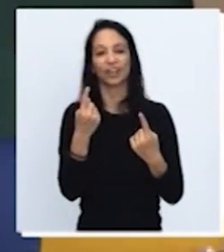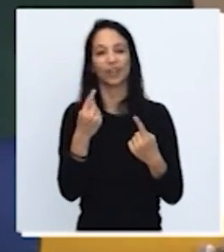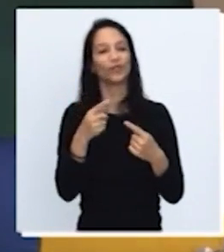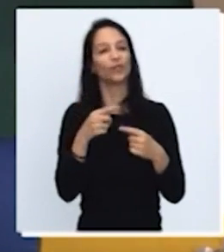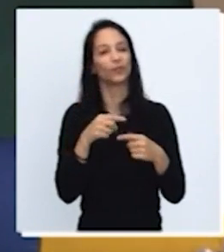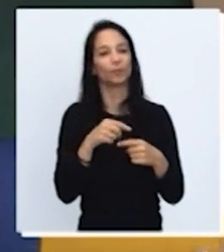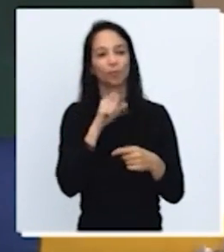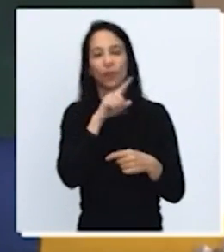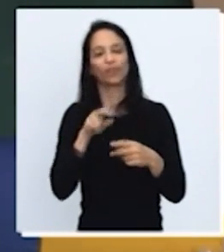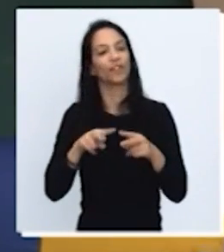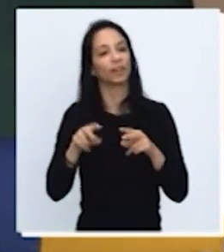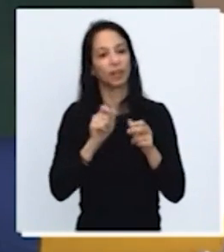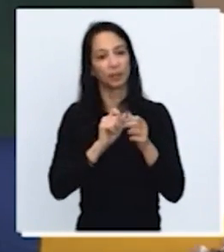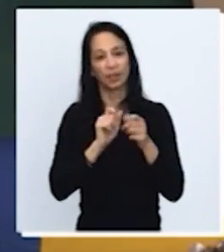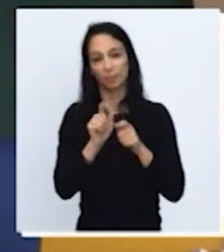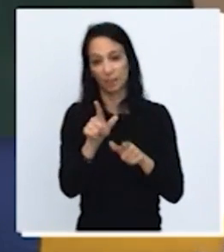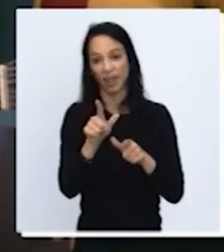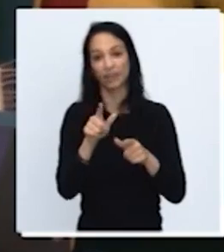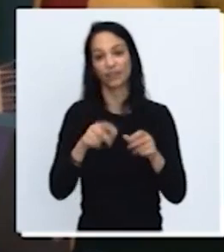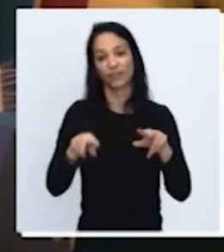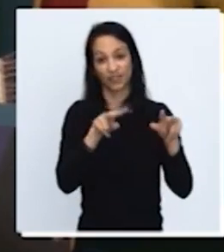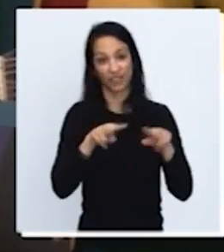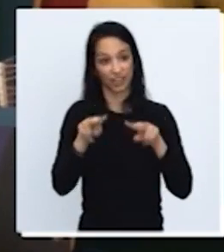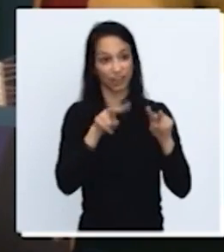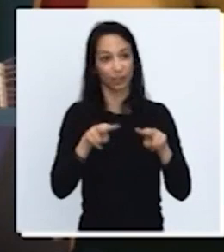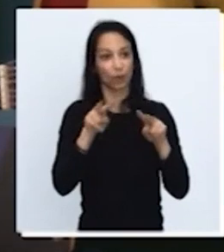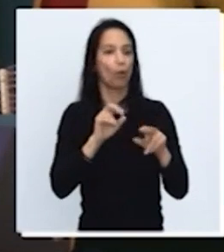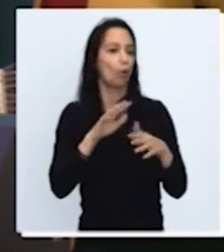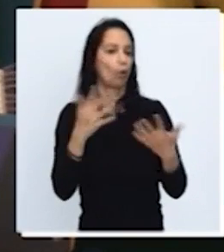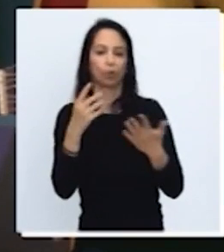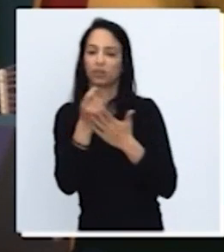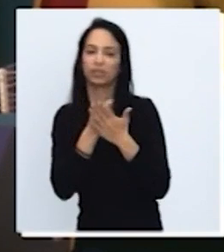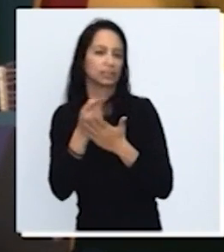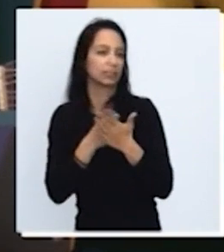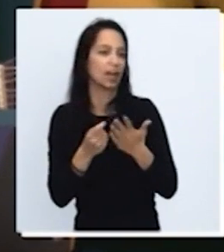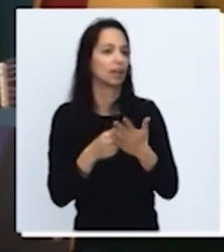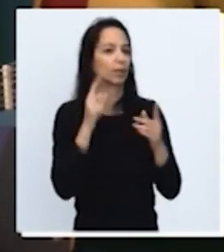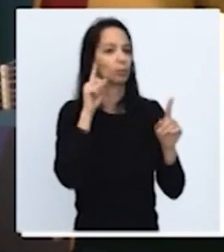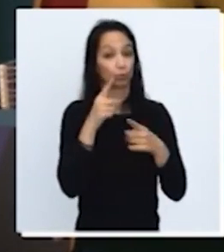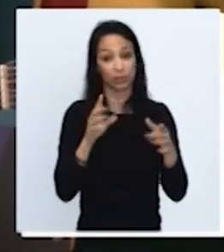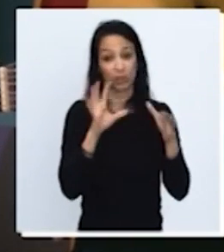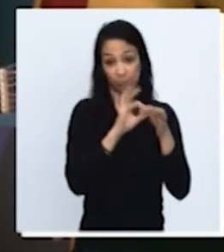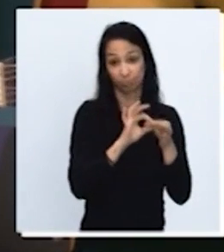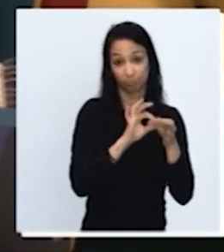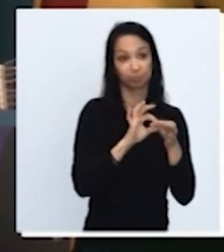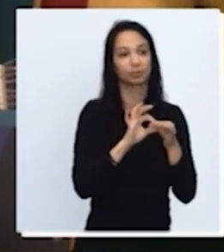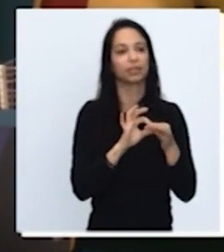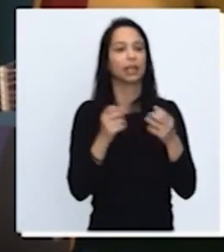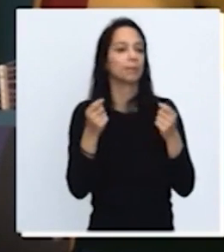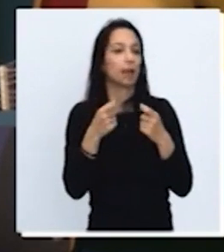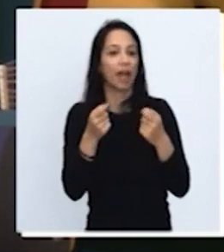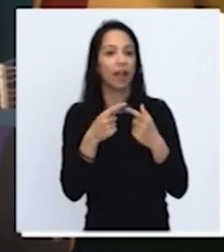mandar um vídeo ou um desenho feito a partir desta canção para o e-mail